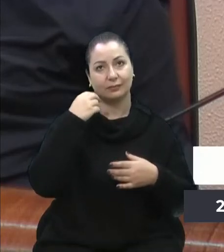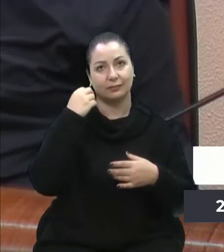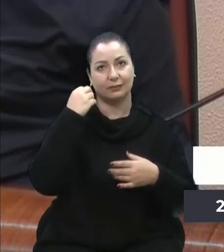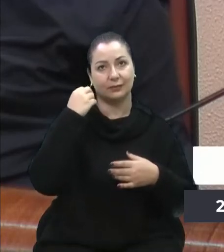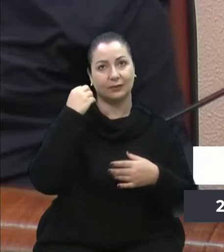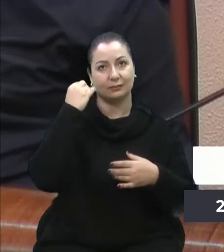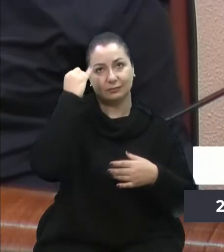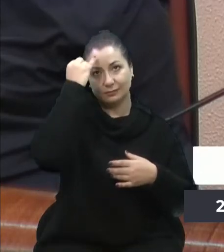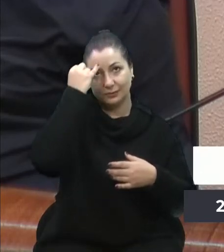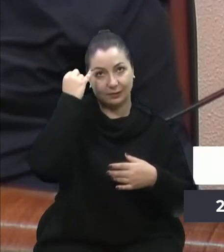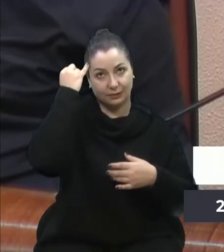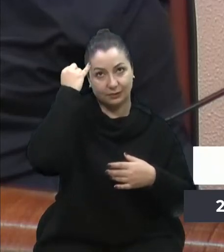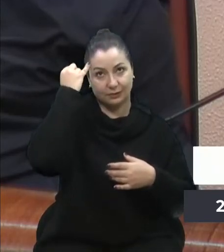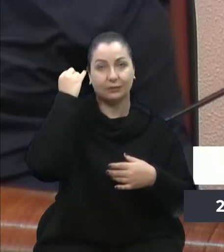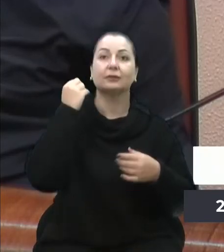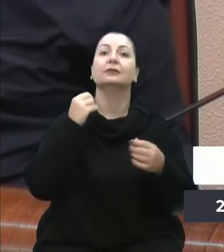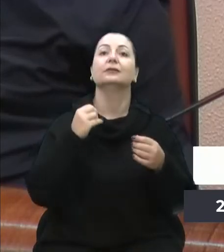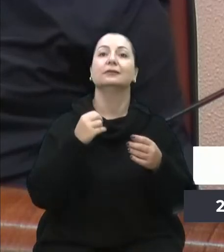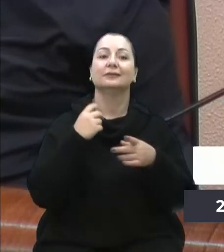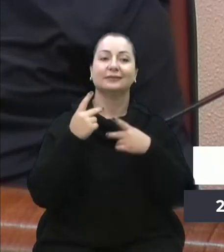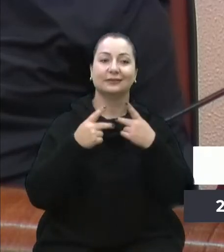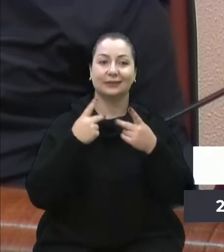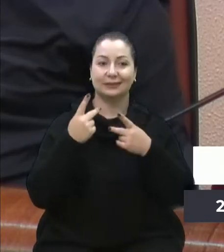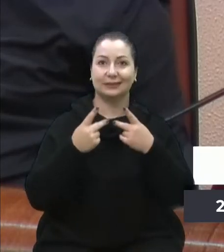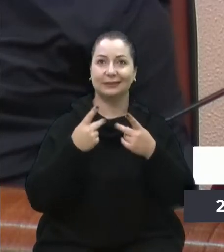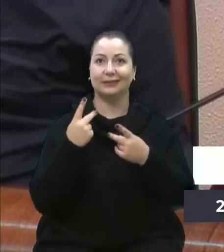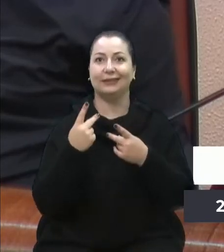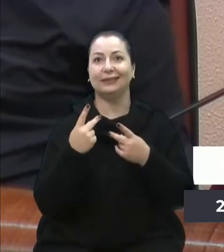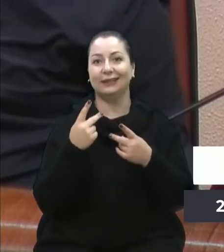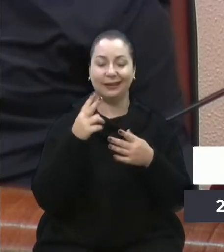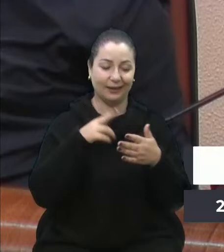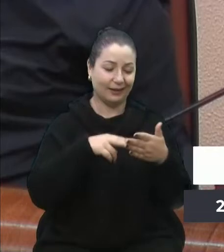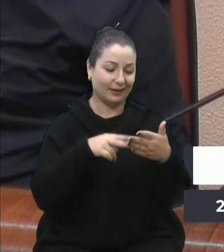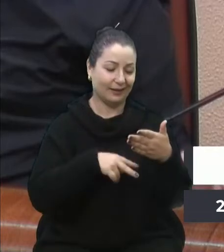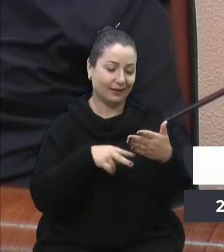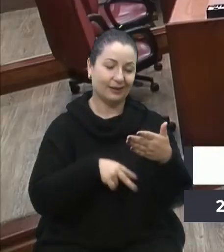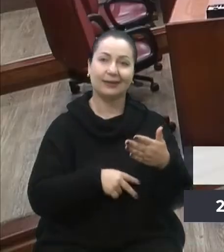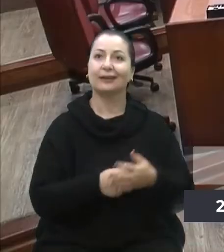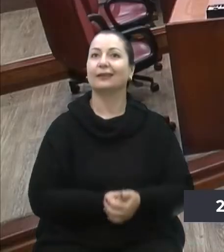D'Ambros. Com a palavra, o relator para a leitura do parecer.